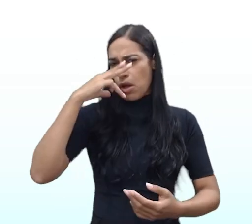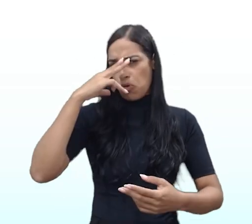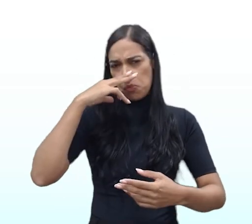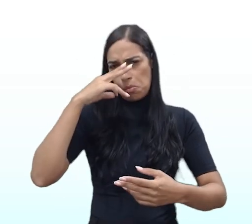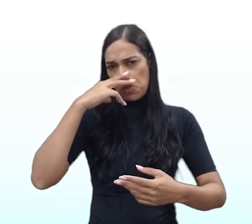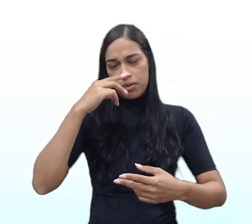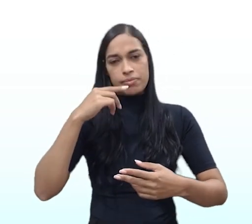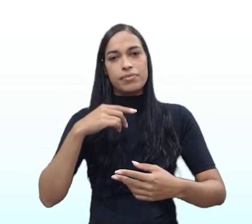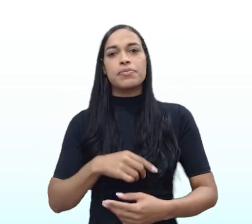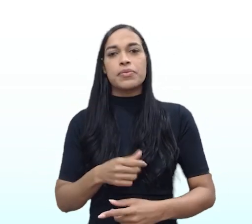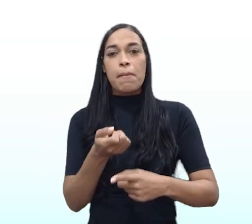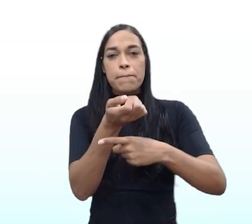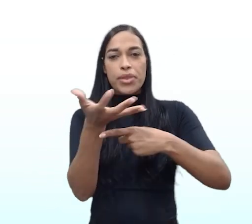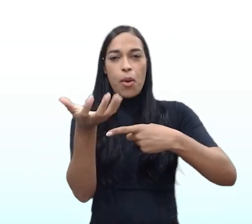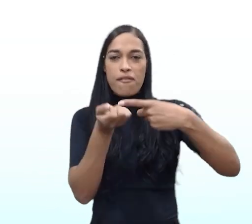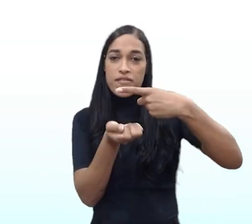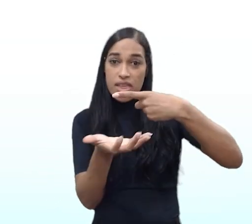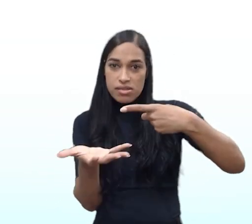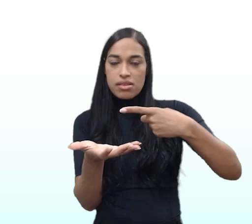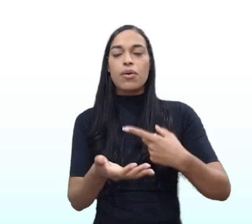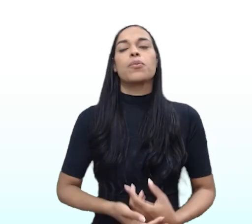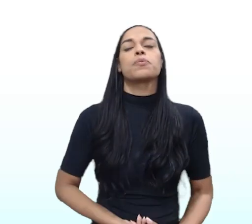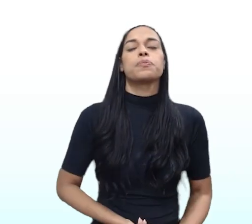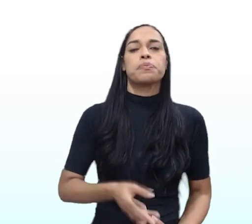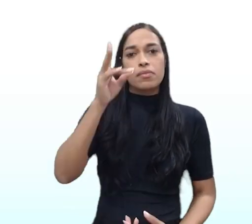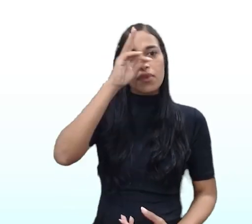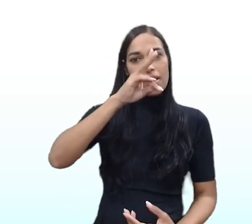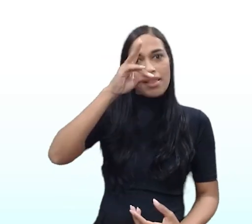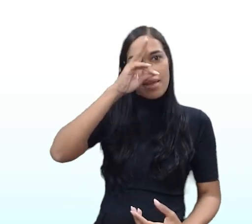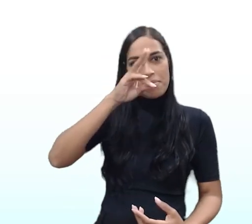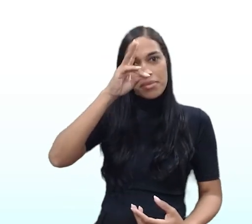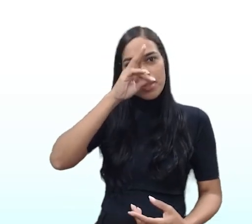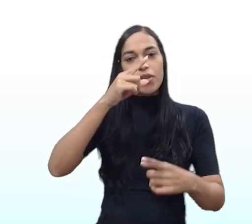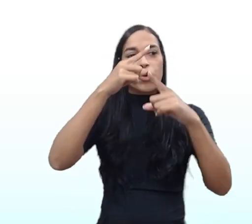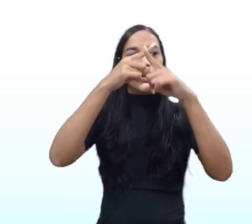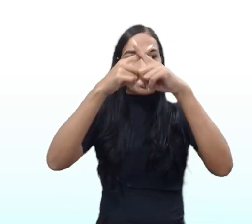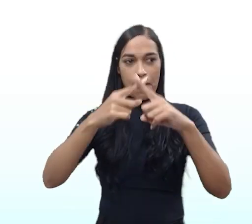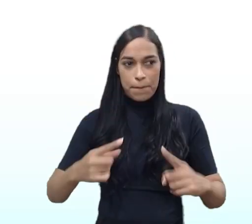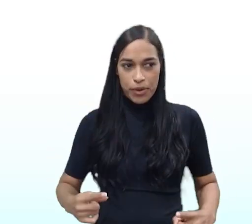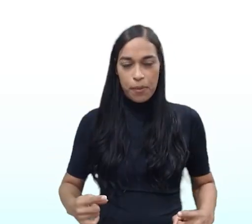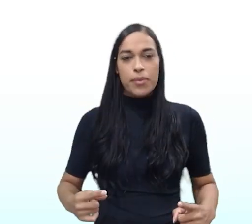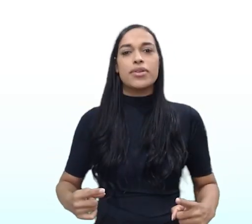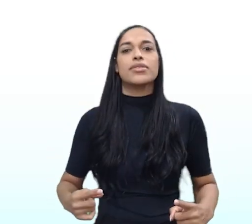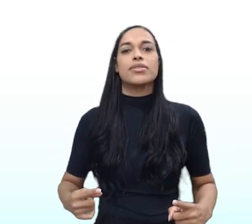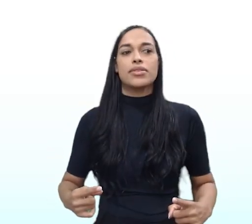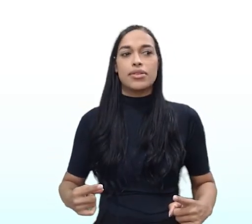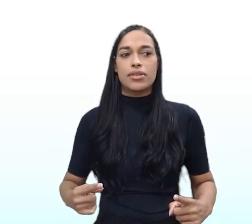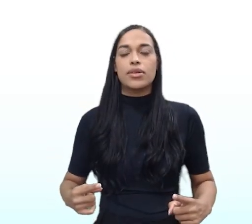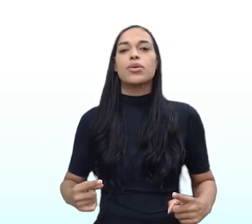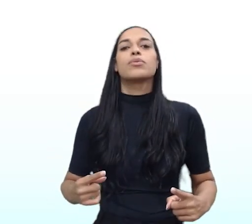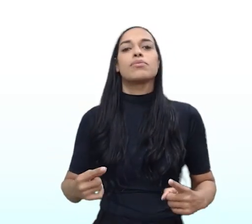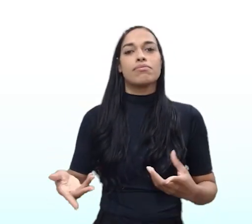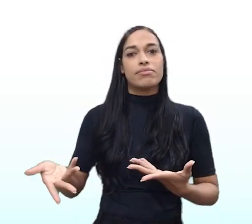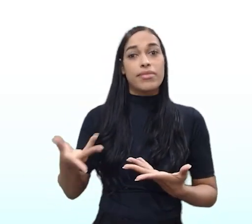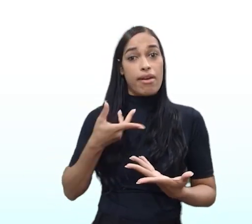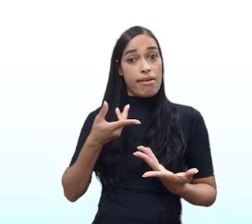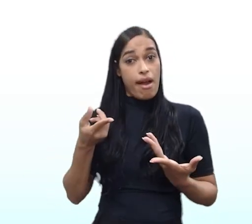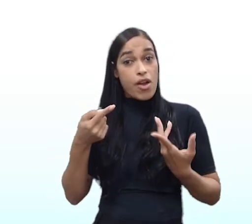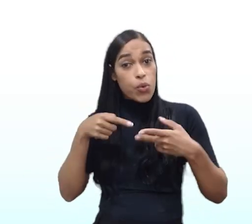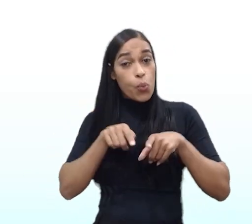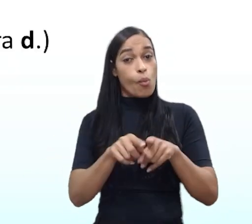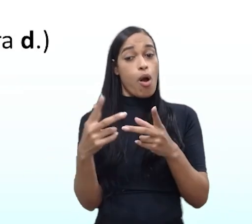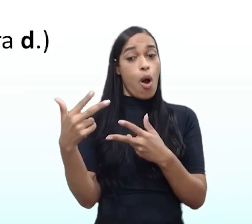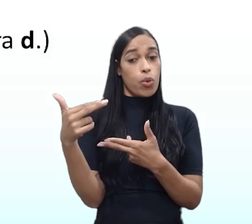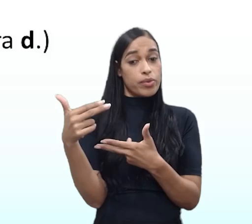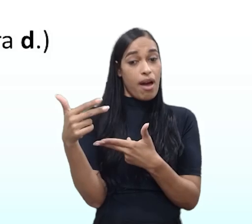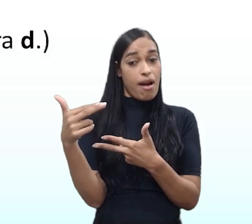razão é uma fração, tá bom? Lembrando que na proporção eu vou ter a relação de igualdade entre duas